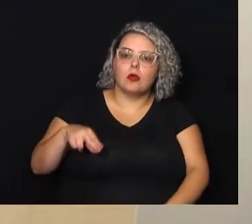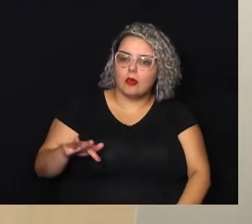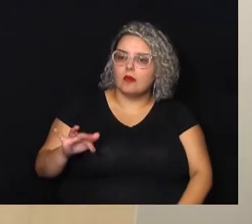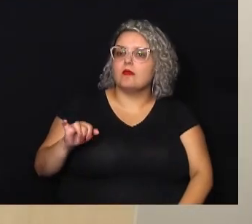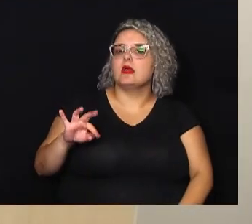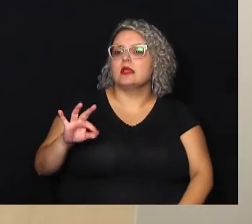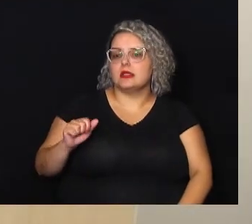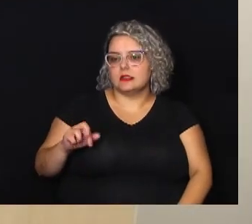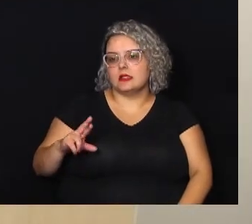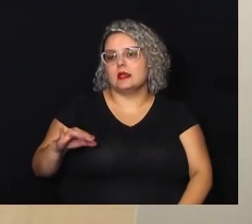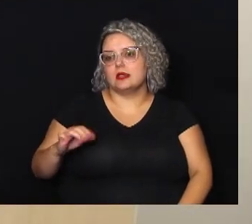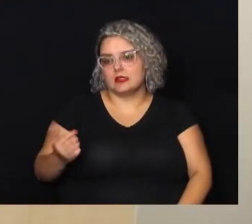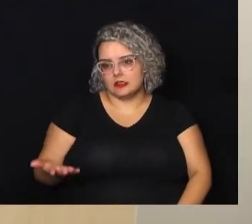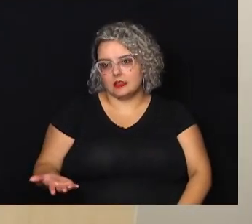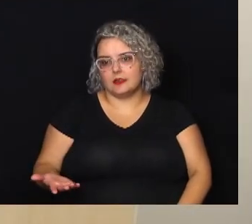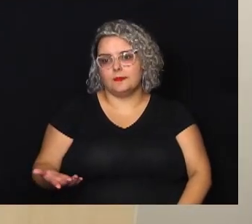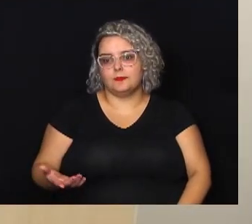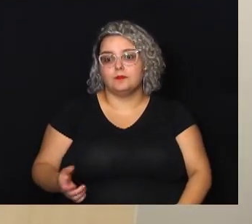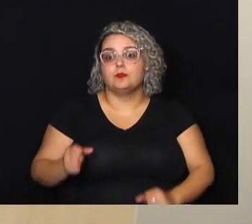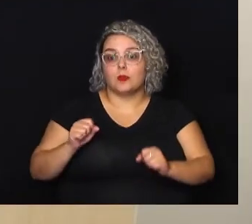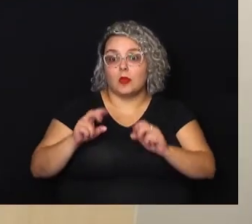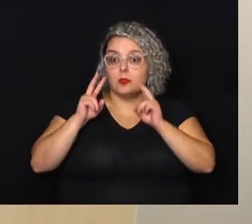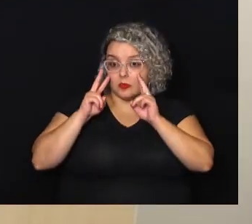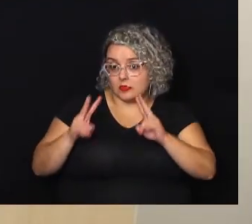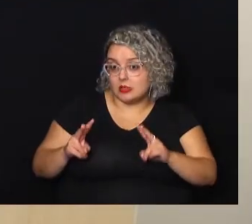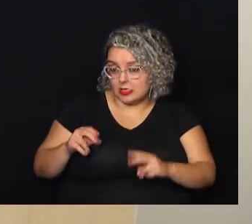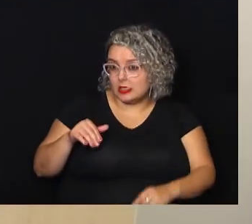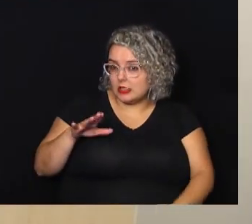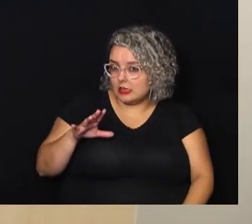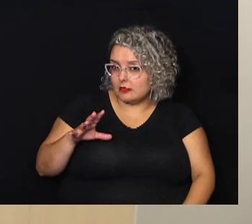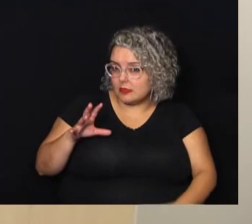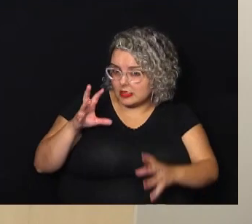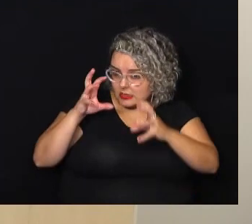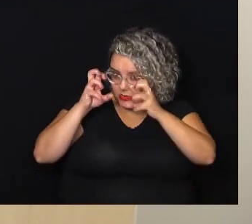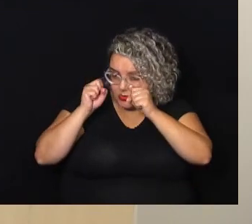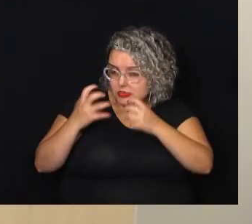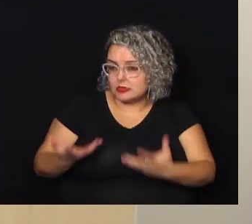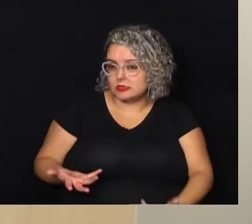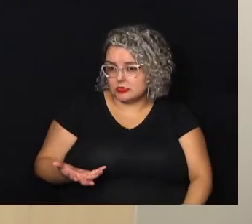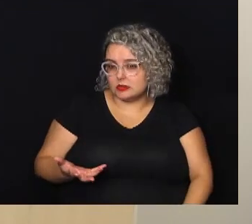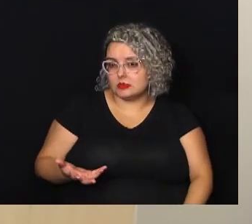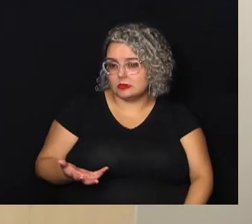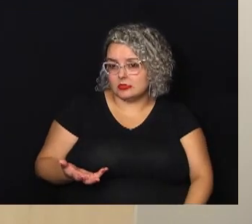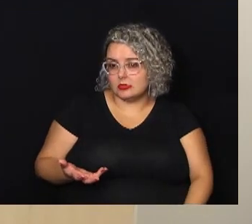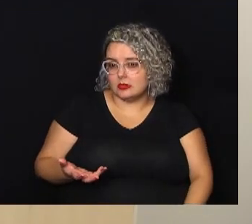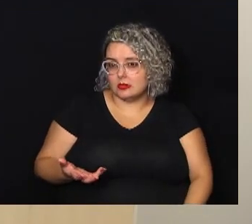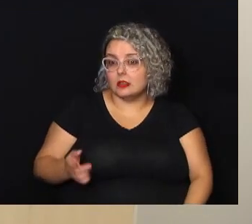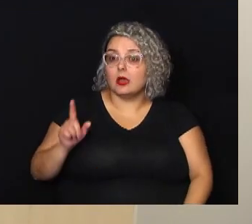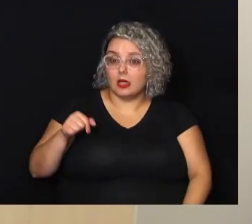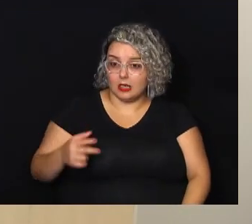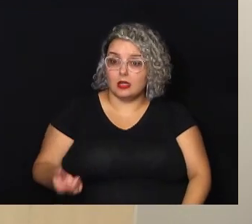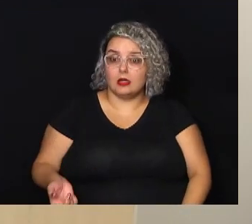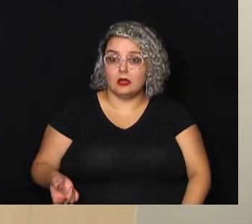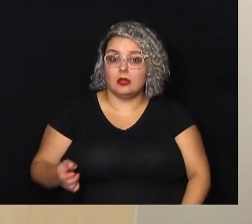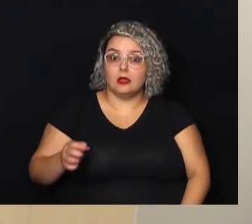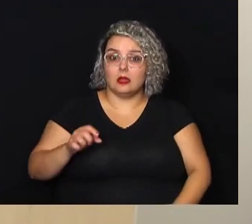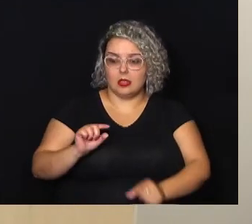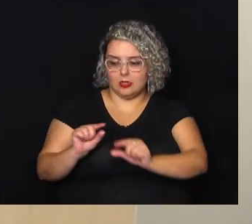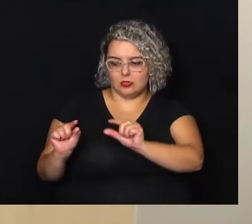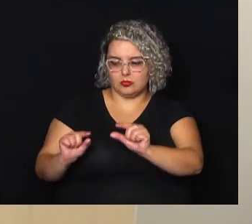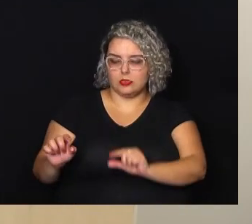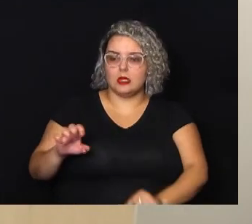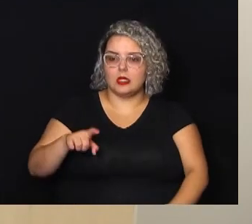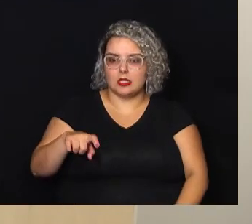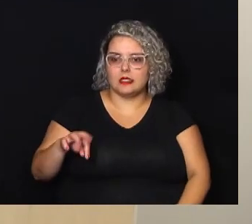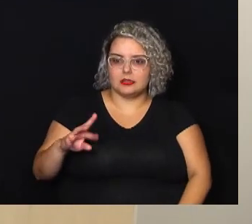de confeitaria também, essa opção de extrato. Você pode ver que ele é até um pouquinho mais escurinho assim, e aí ele